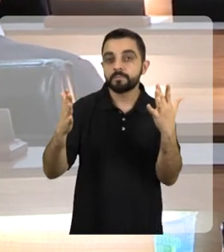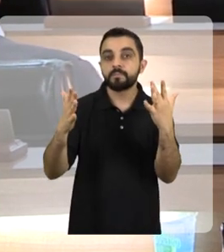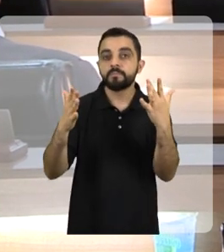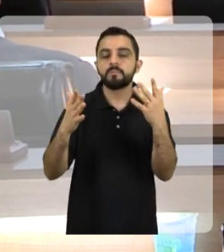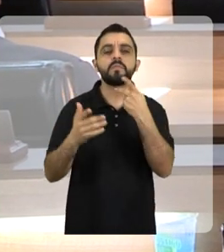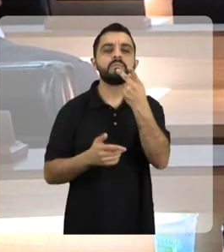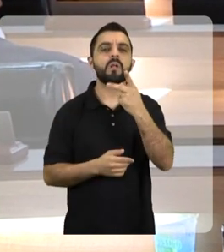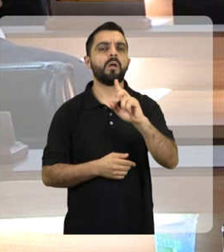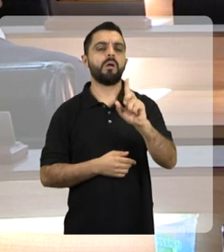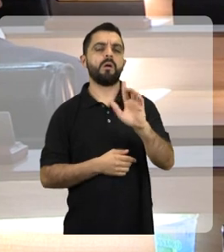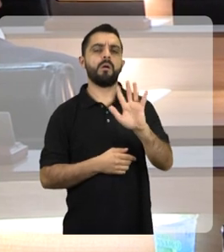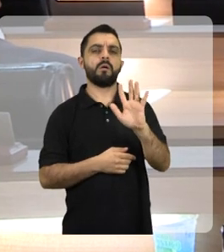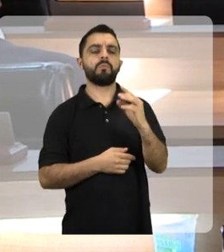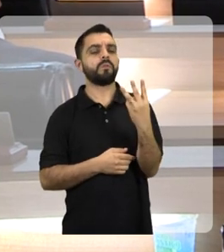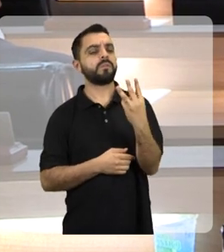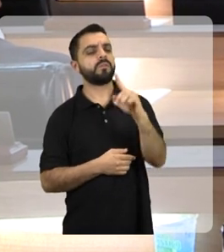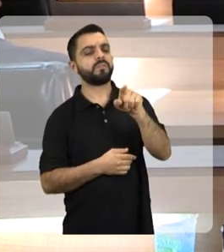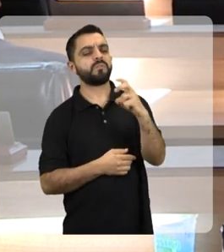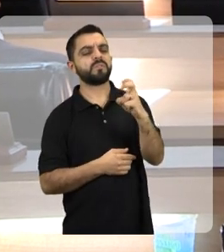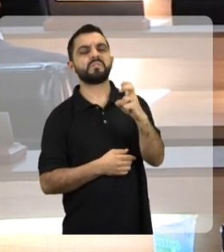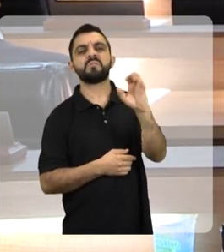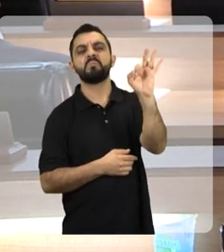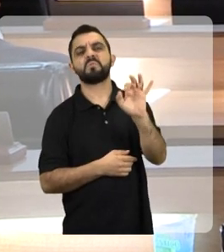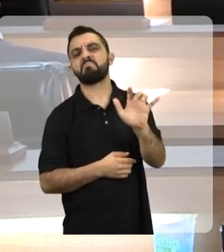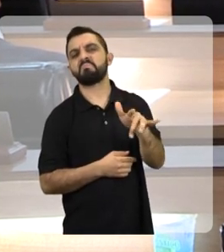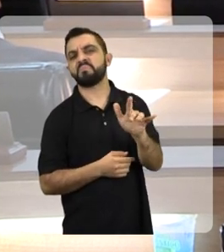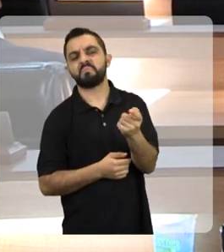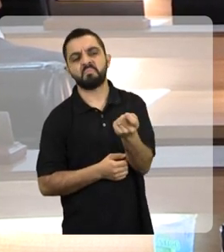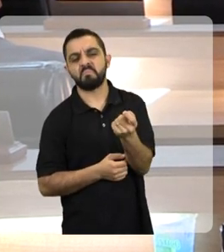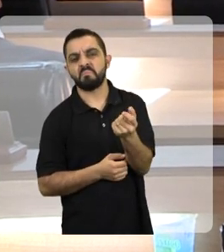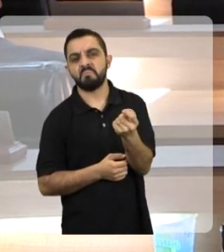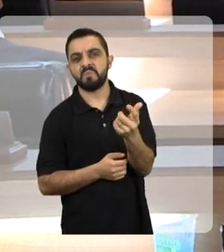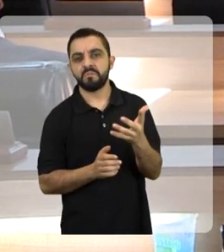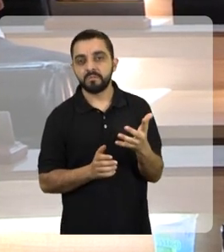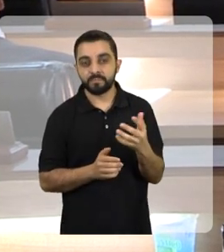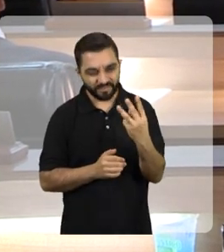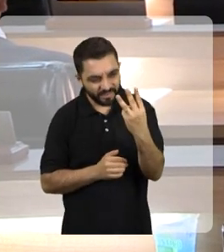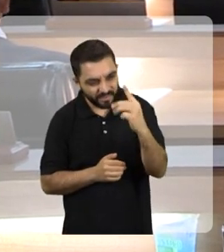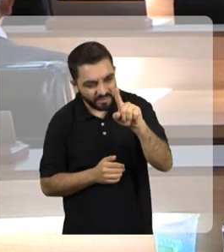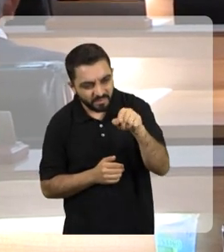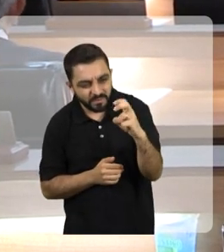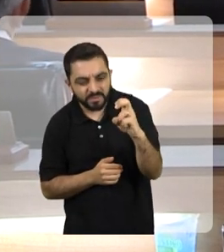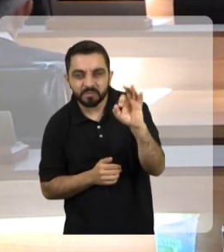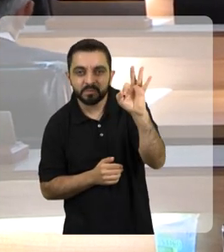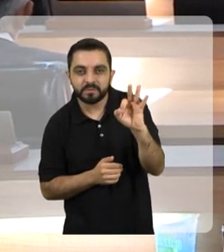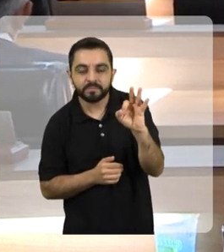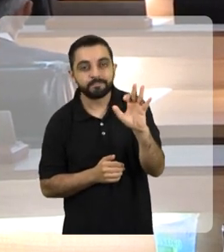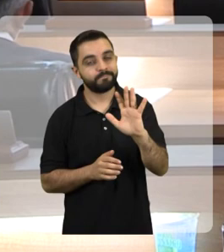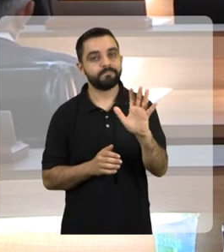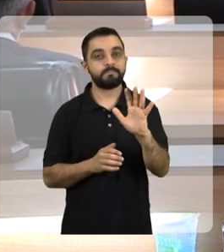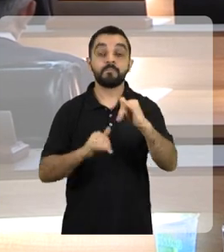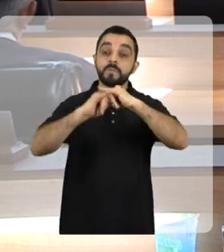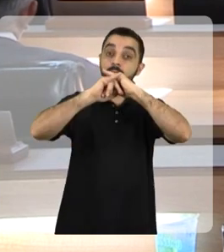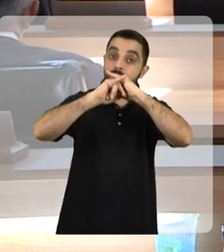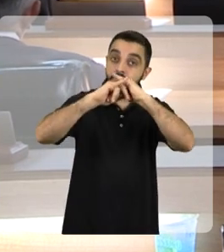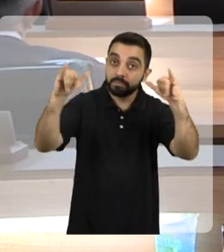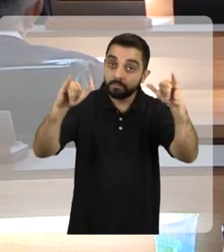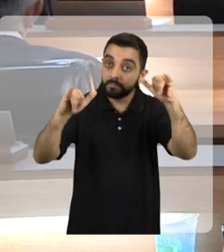tenta dizer que é um corte insignificante de 3,5%. Caros vereadores e